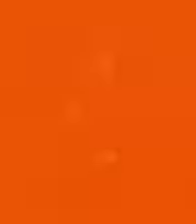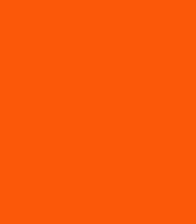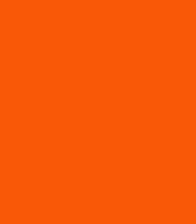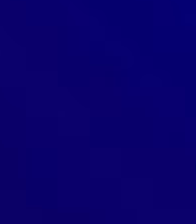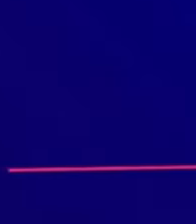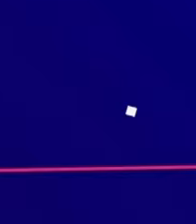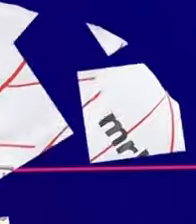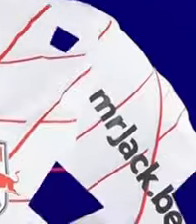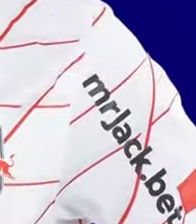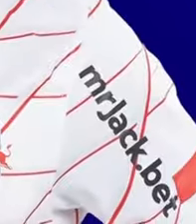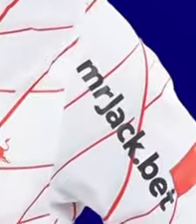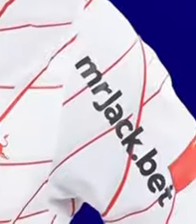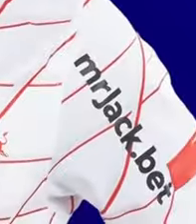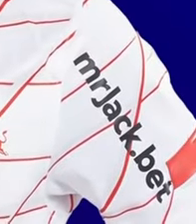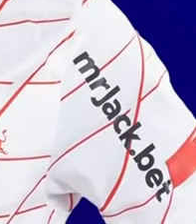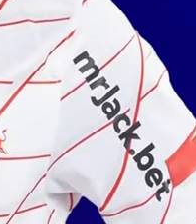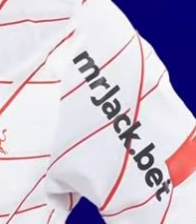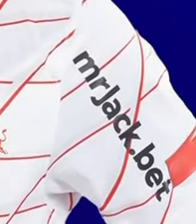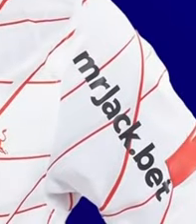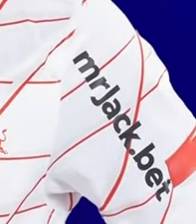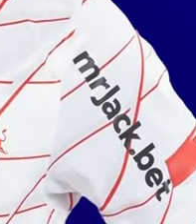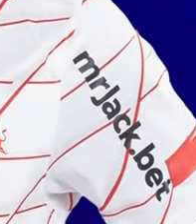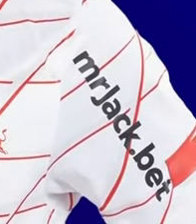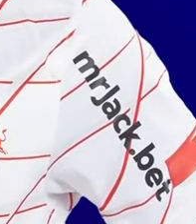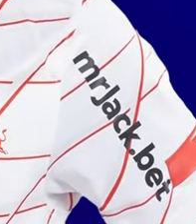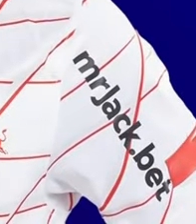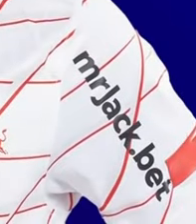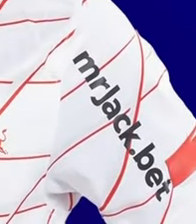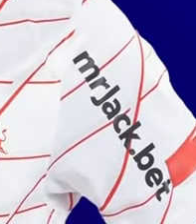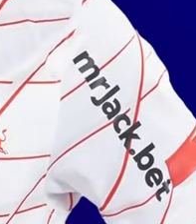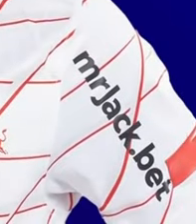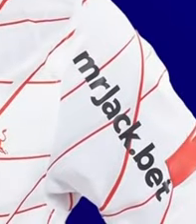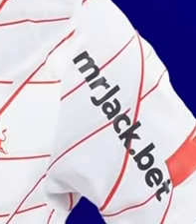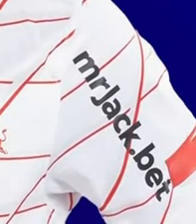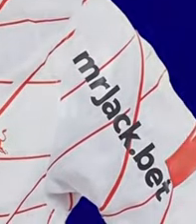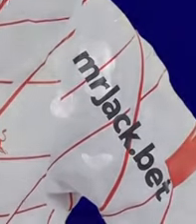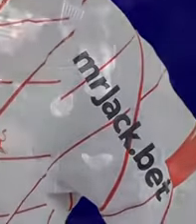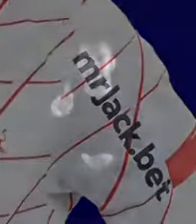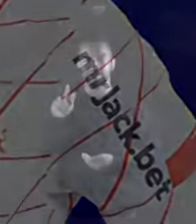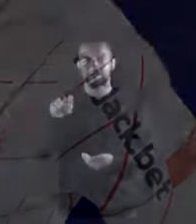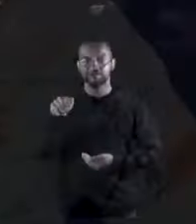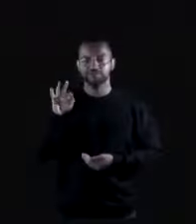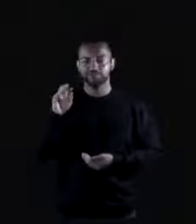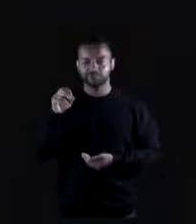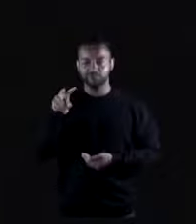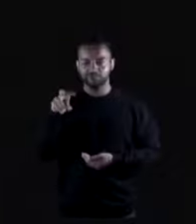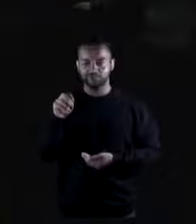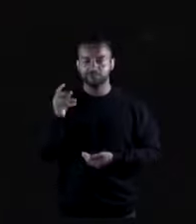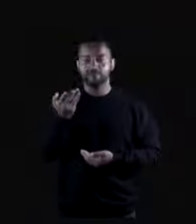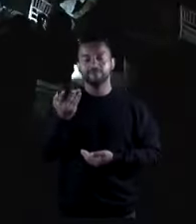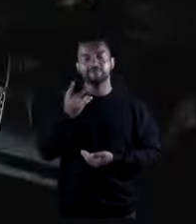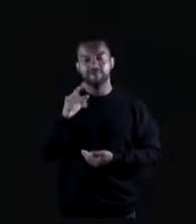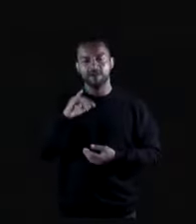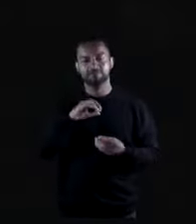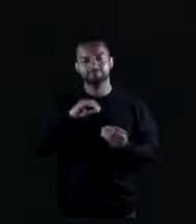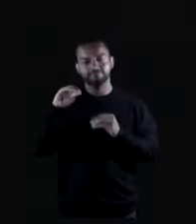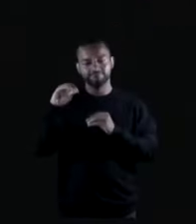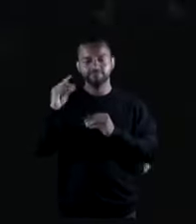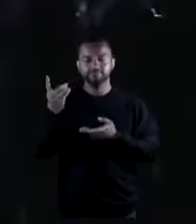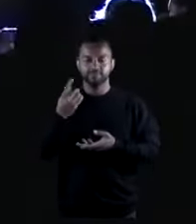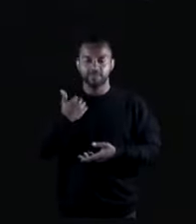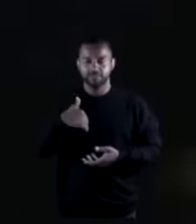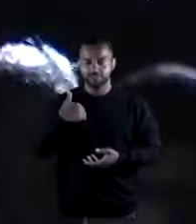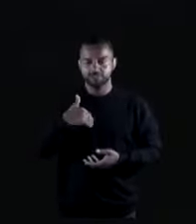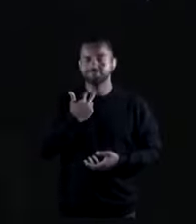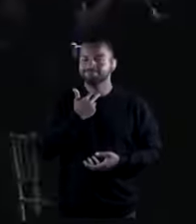Bull Bragantino. O Juninho, ele está nesse momento com o Red Bull Bragantino, a caminho da Argentina, e por isso não pôde